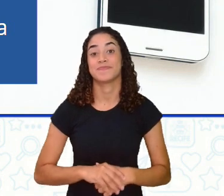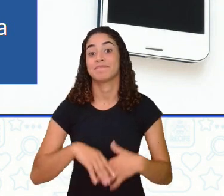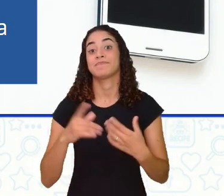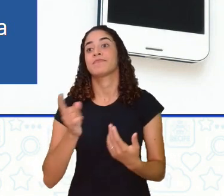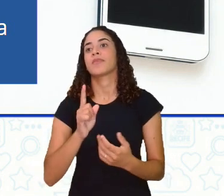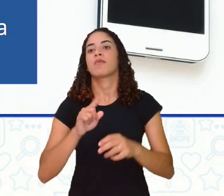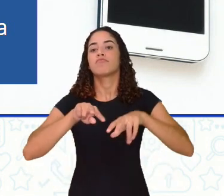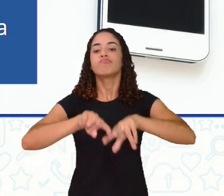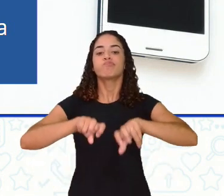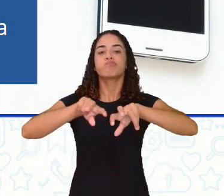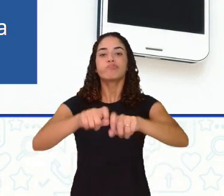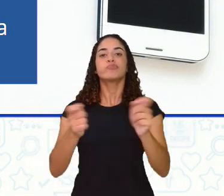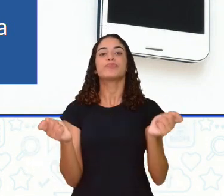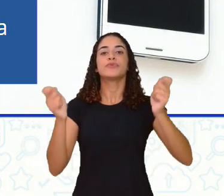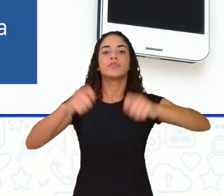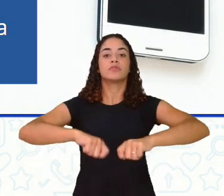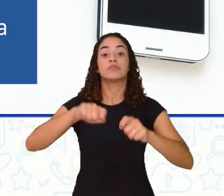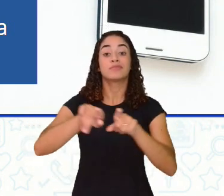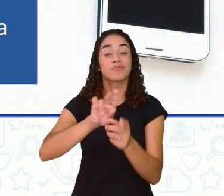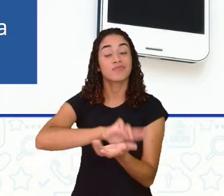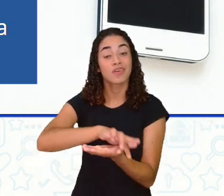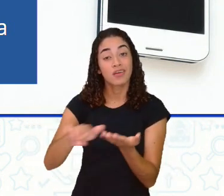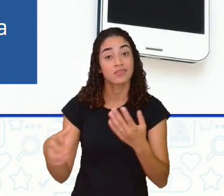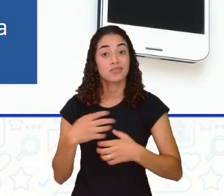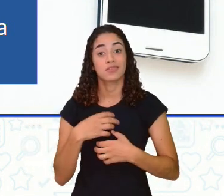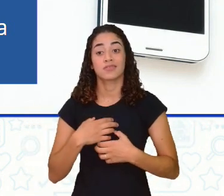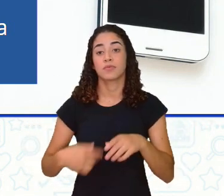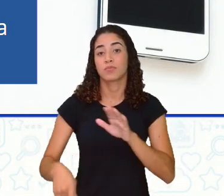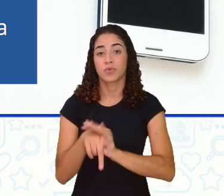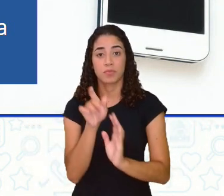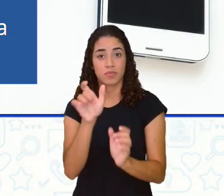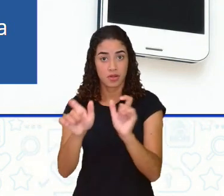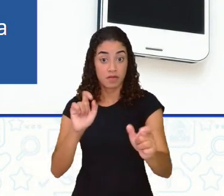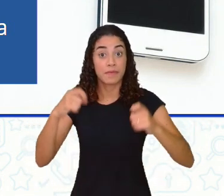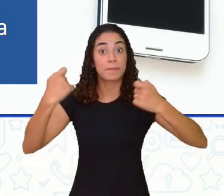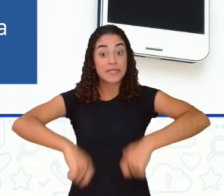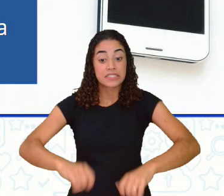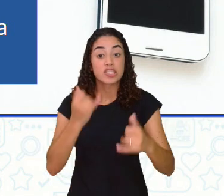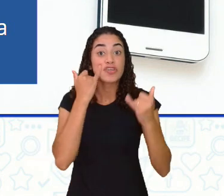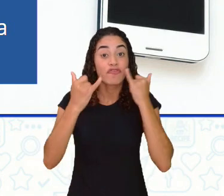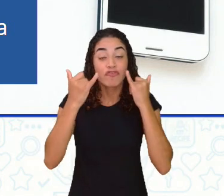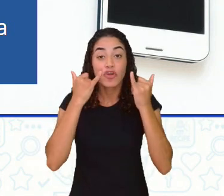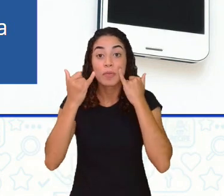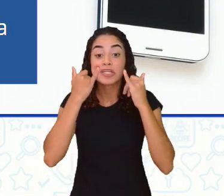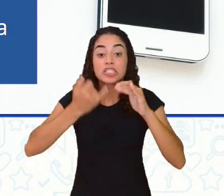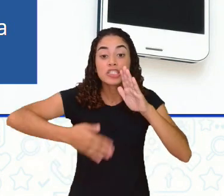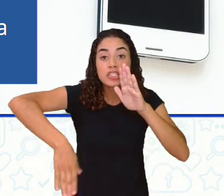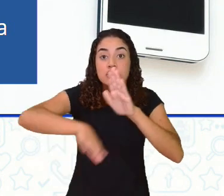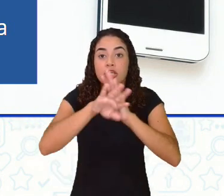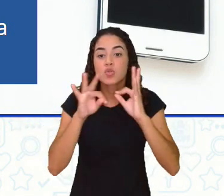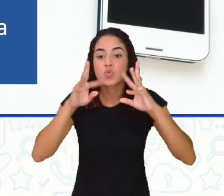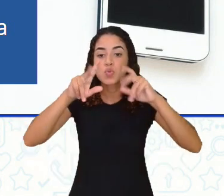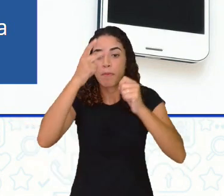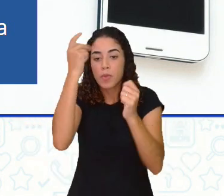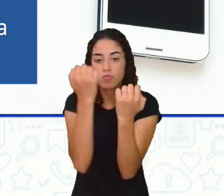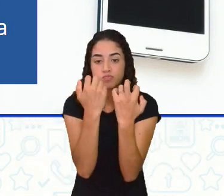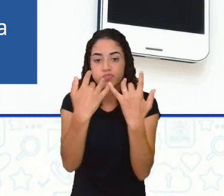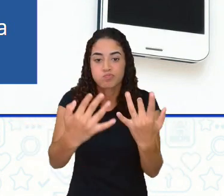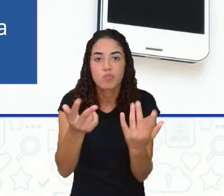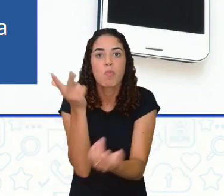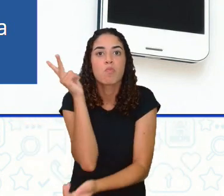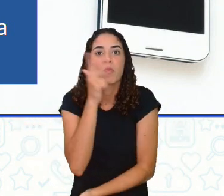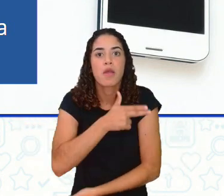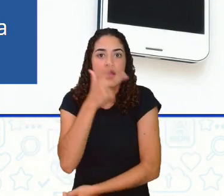Não explora os possíveis e diversos sentidos das palavras, pois precisa que a informação chegue em todos os leitores da mesma